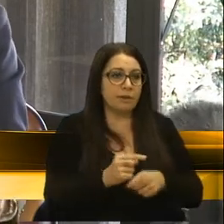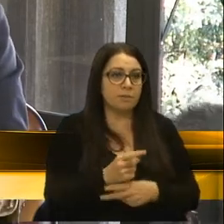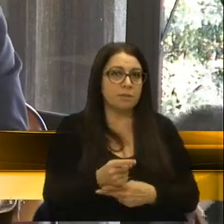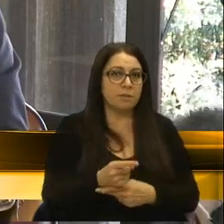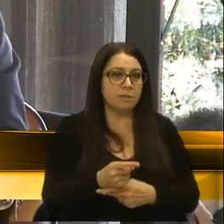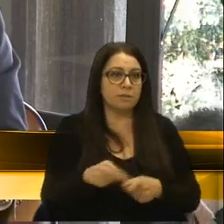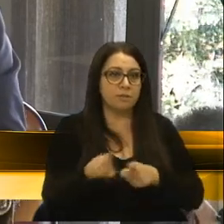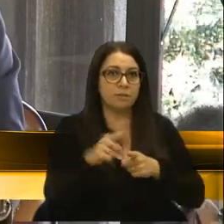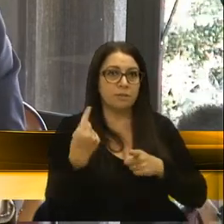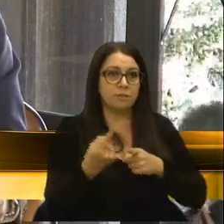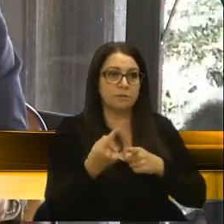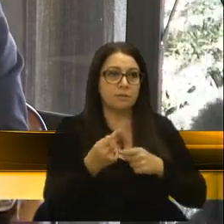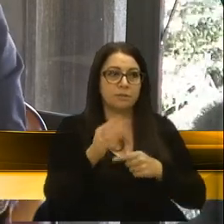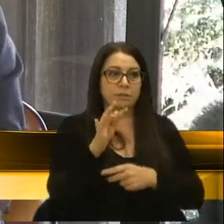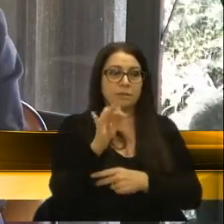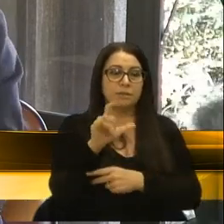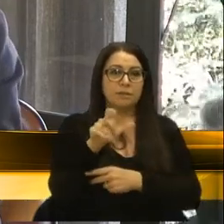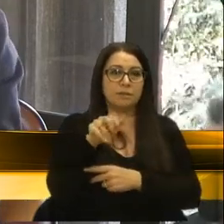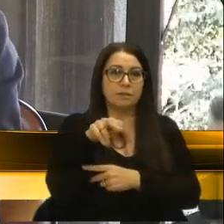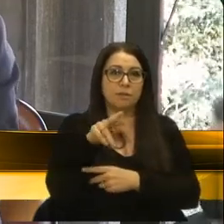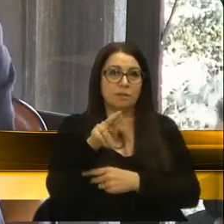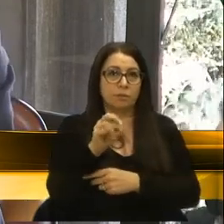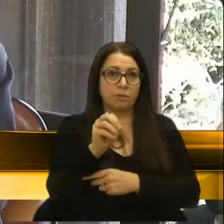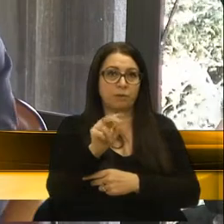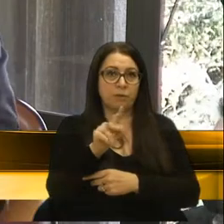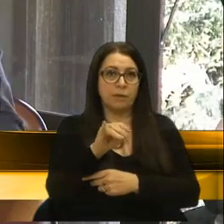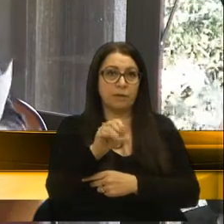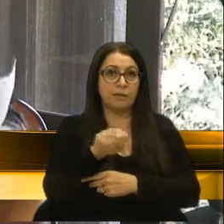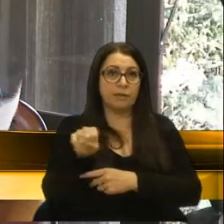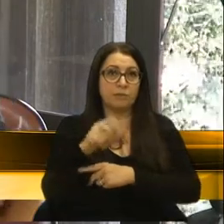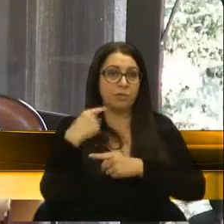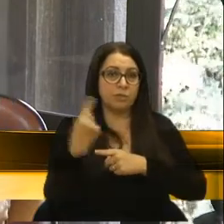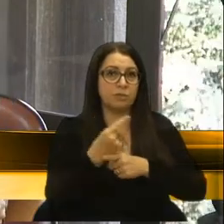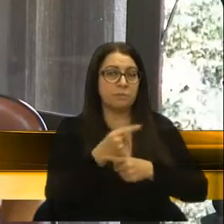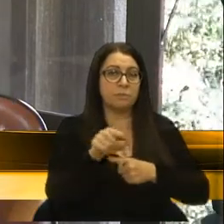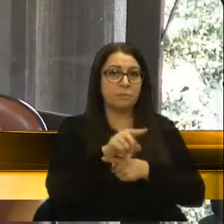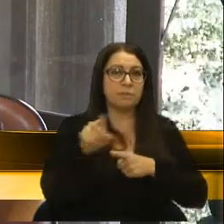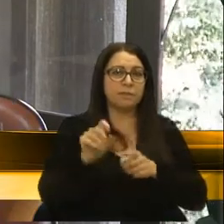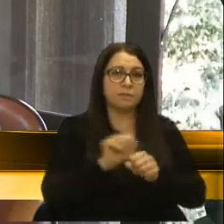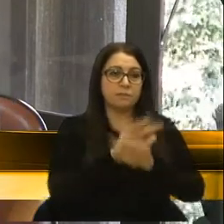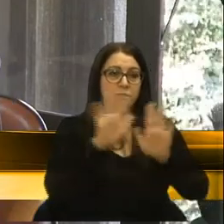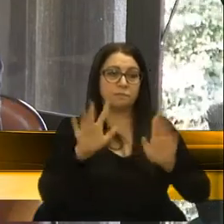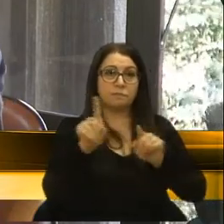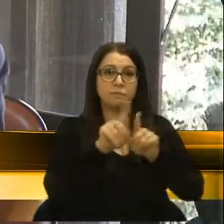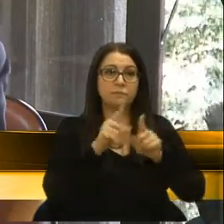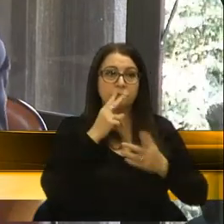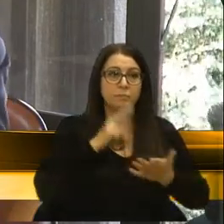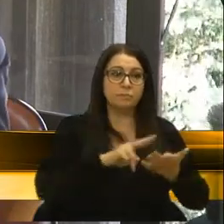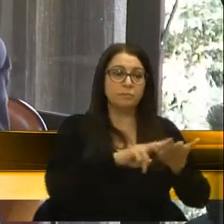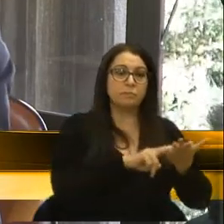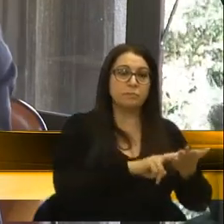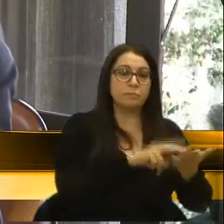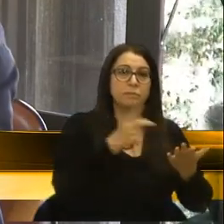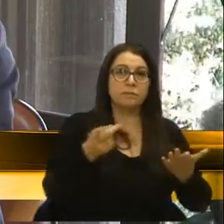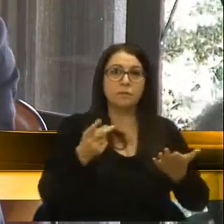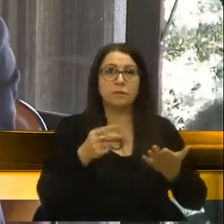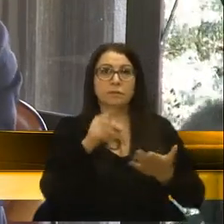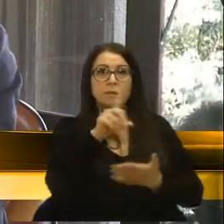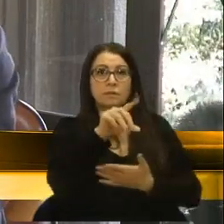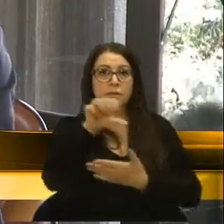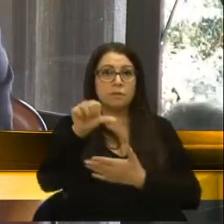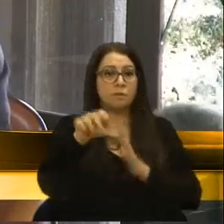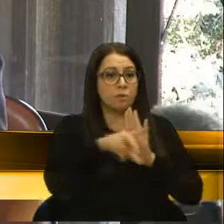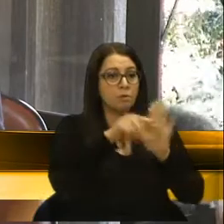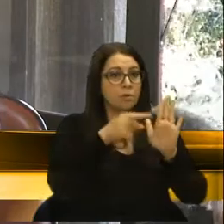com entidades filantrópicas. Isso está esculpido de forma clara na Carta Política, no artigo 199, parágrafo